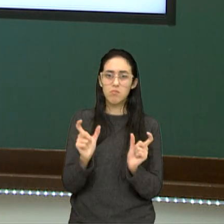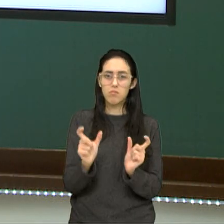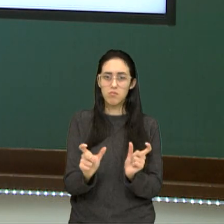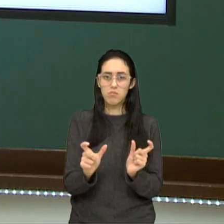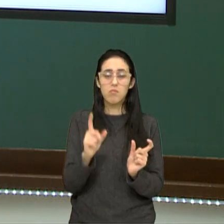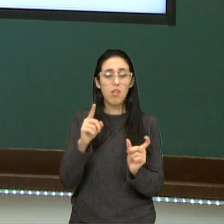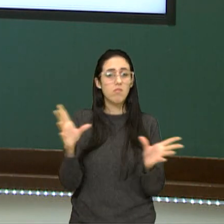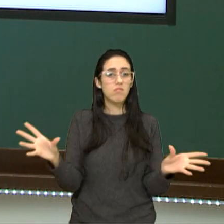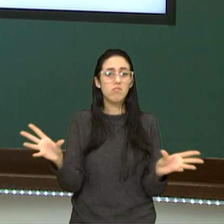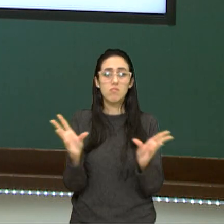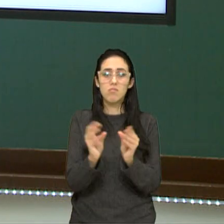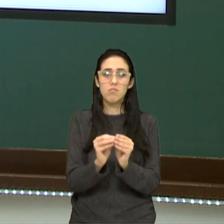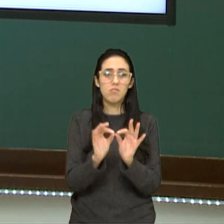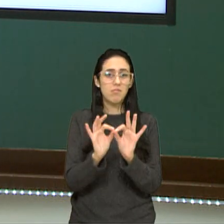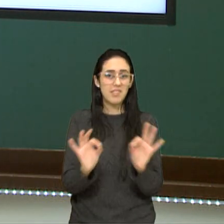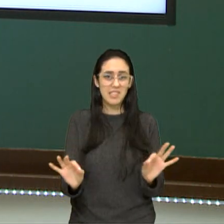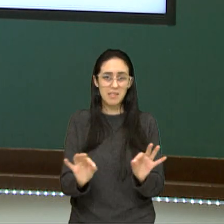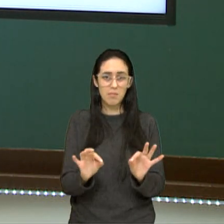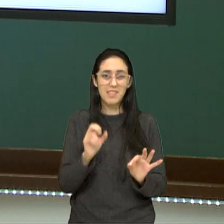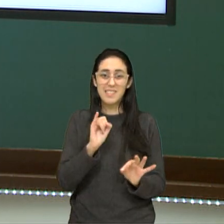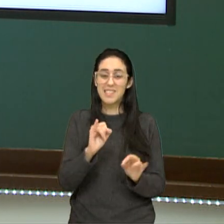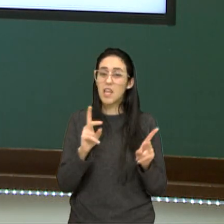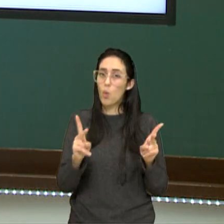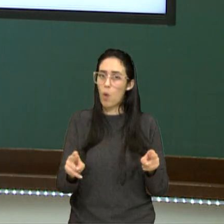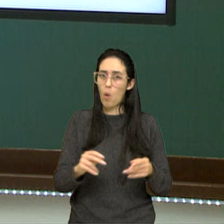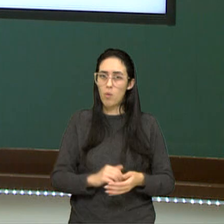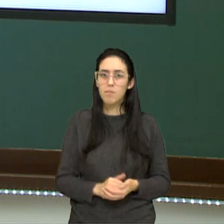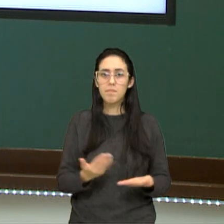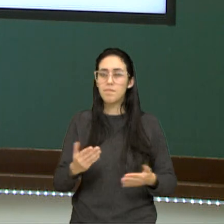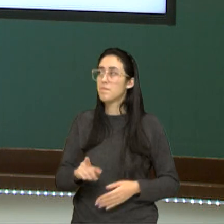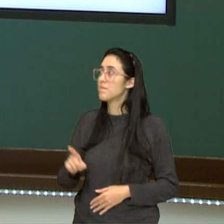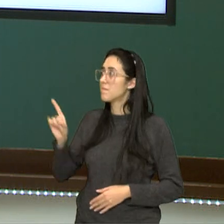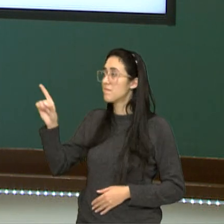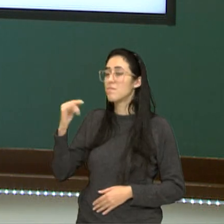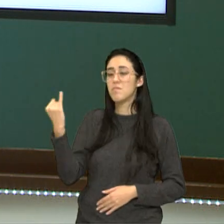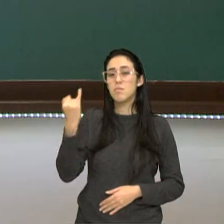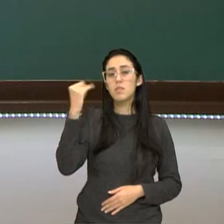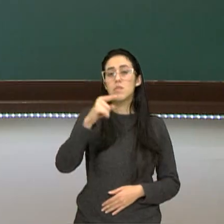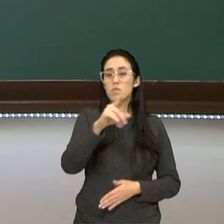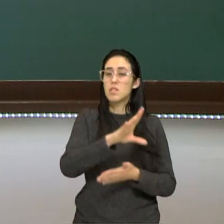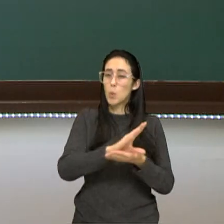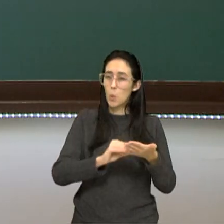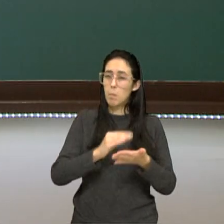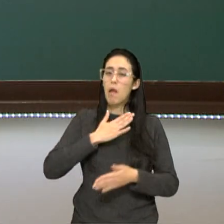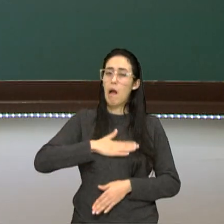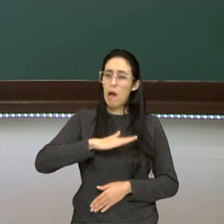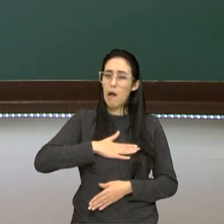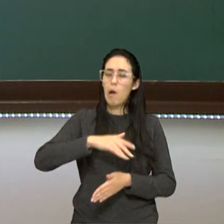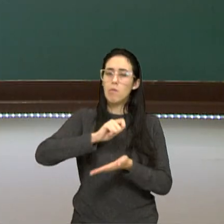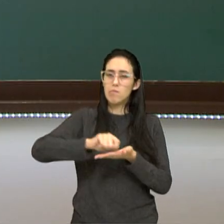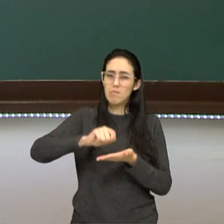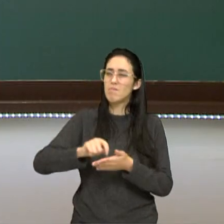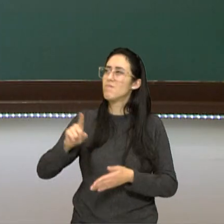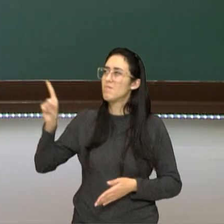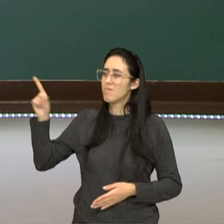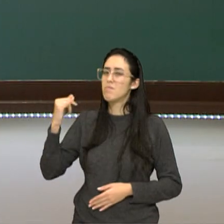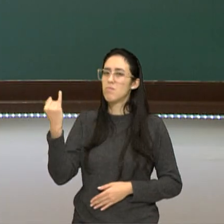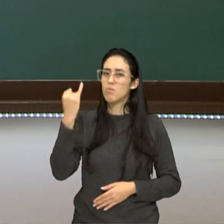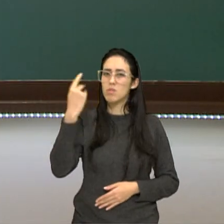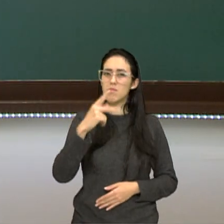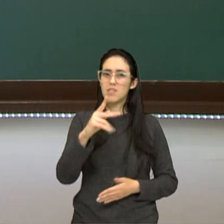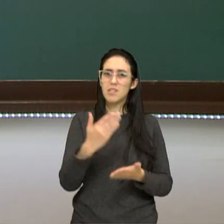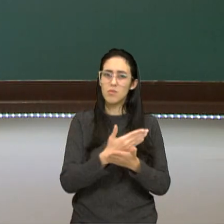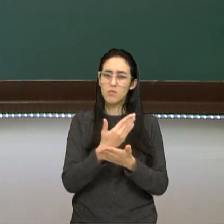que reduzir seus termos semelhantes. E essa definição eu quero que você copie com bastante capricho no seu caderno, para que nós